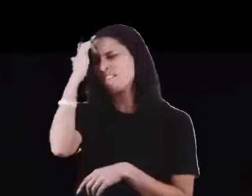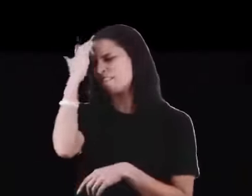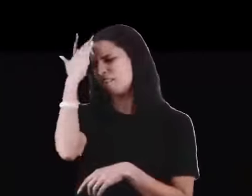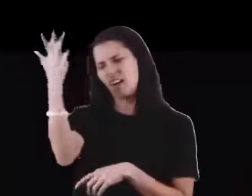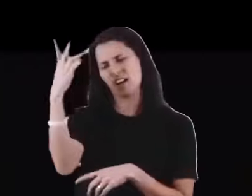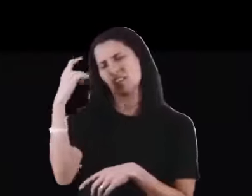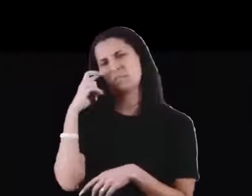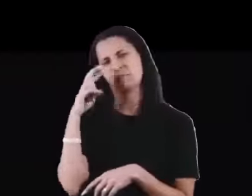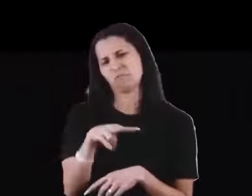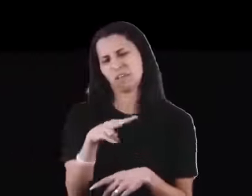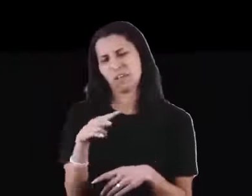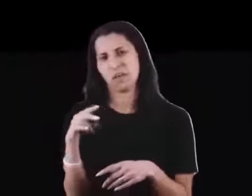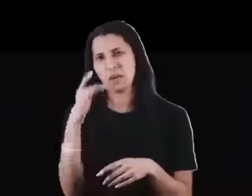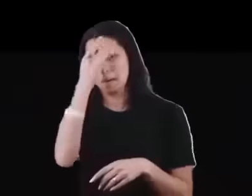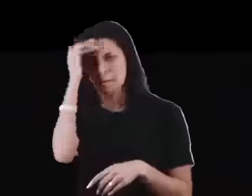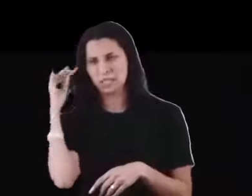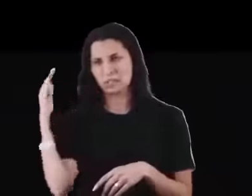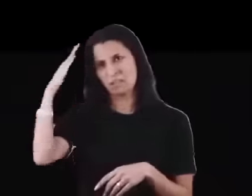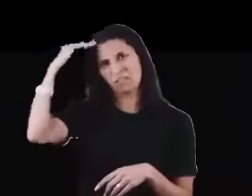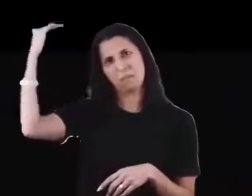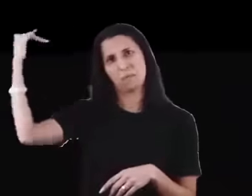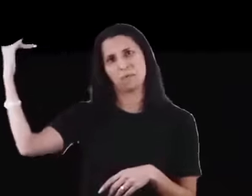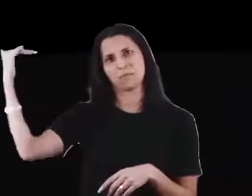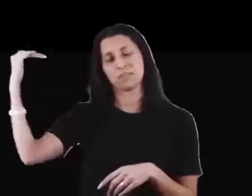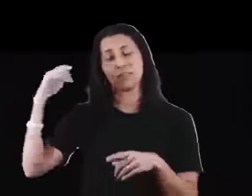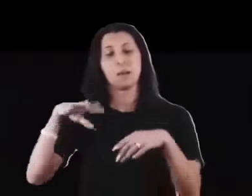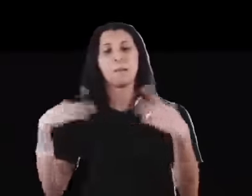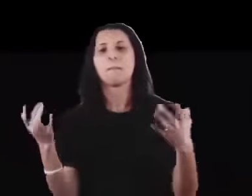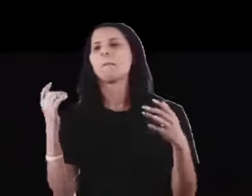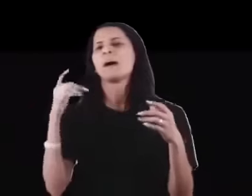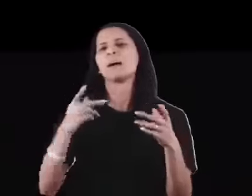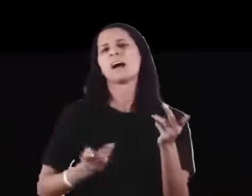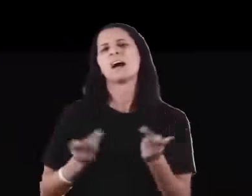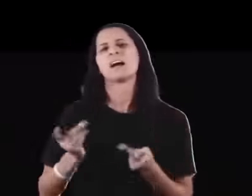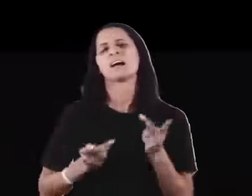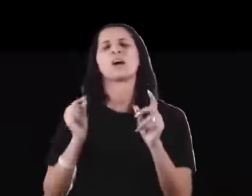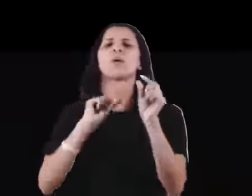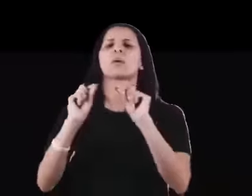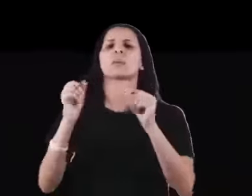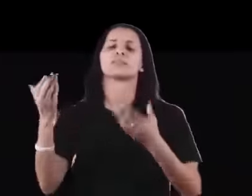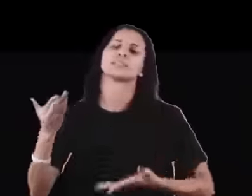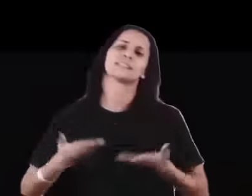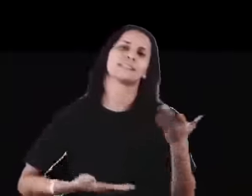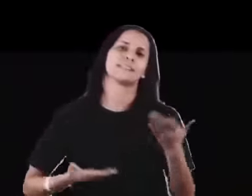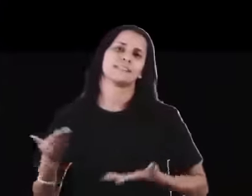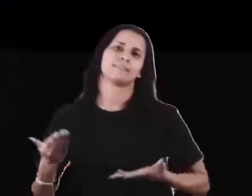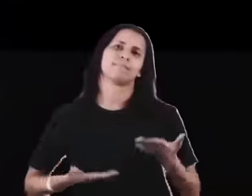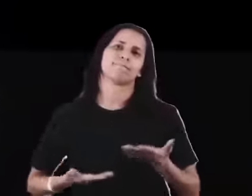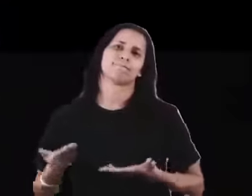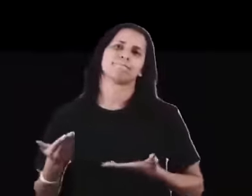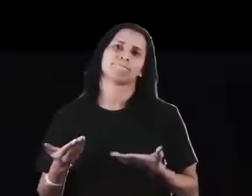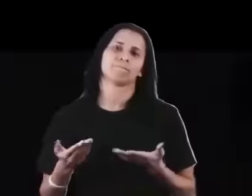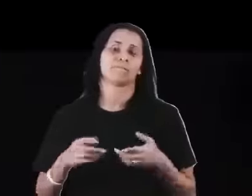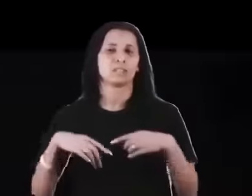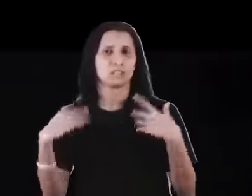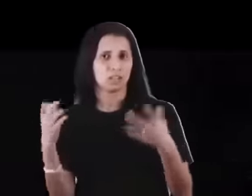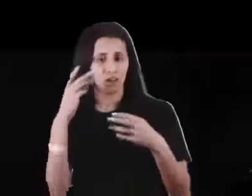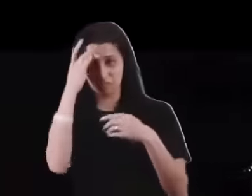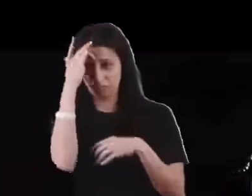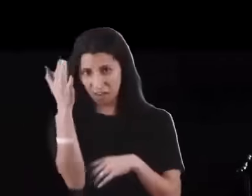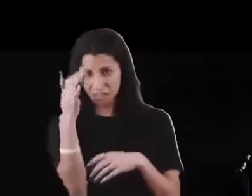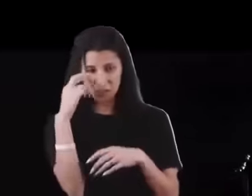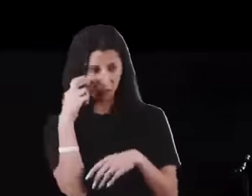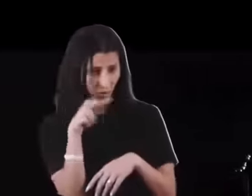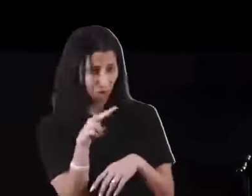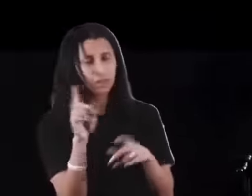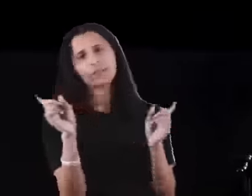é ou não é e quem era pobre dá uma serva não é fácil enxergar uma serva uma serva não